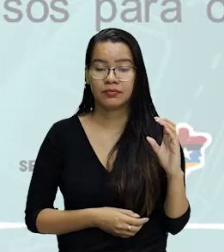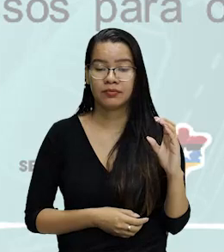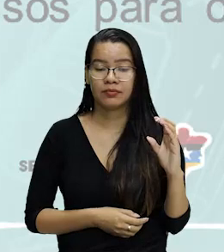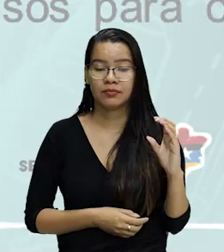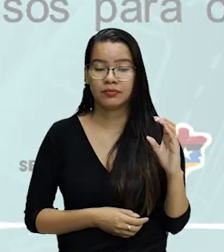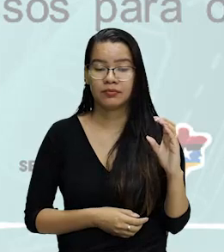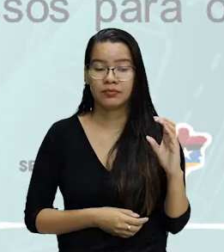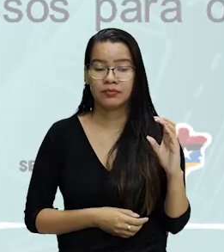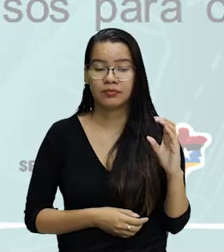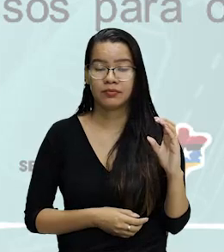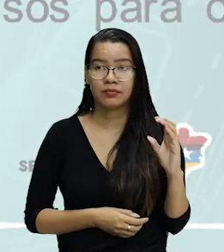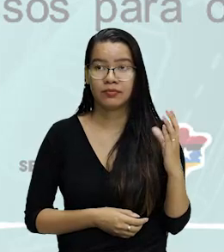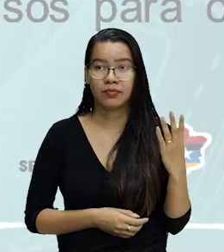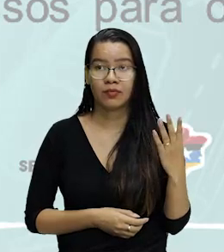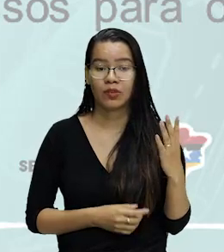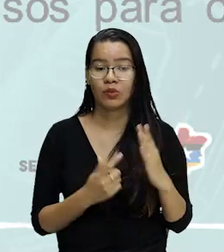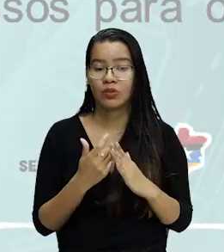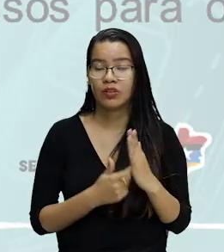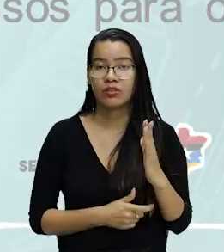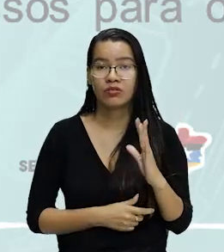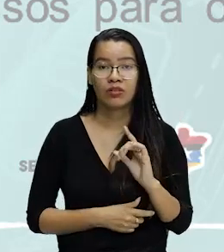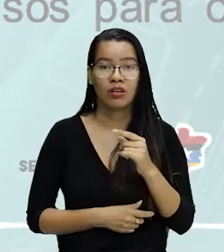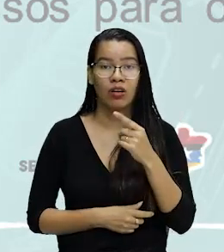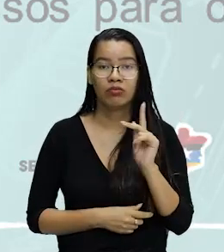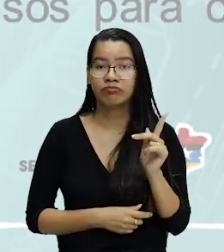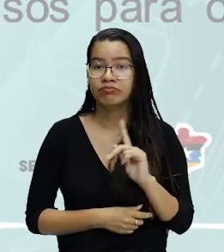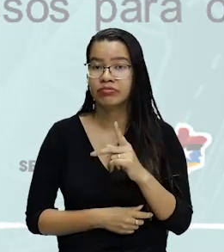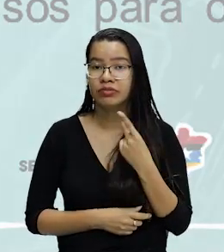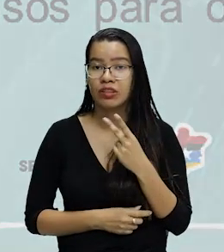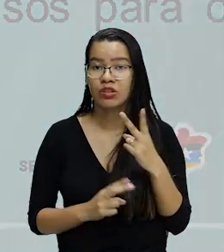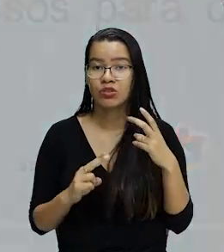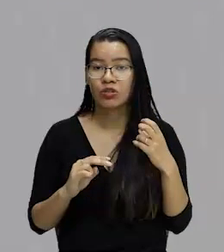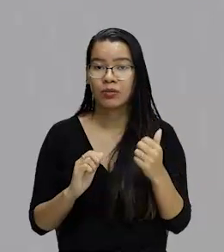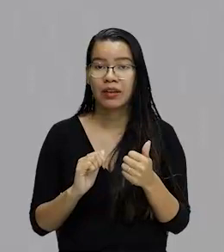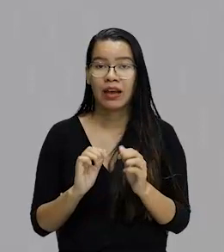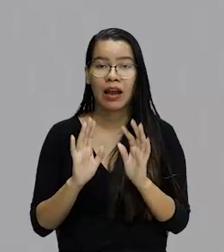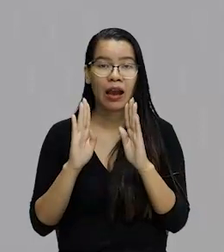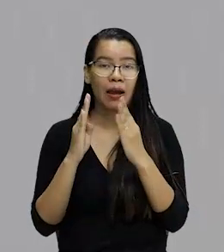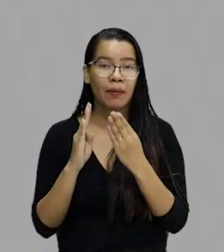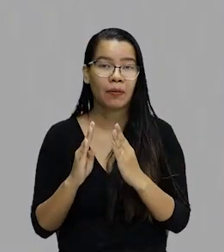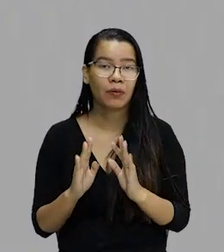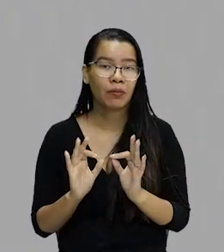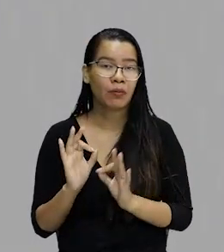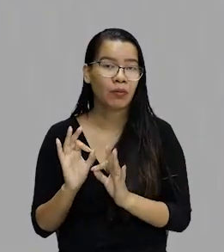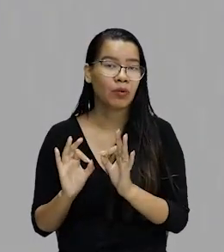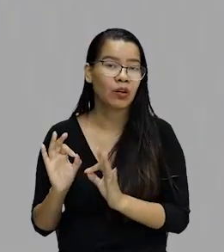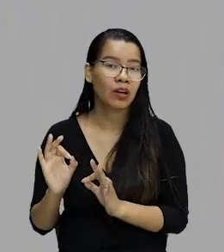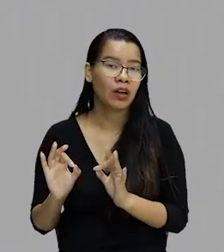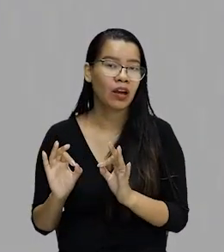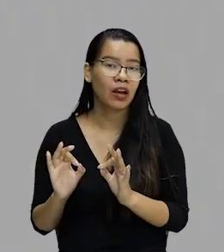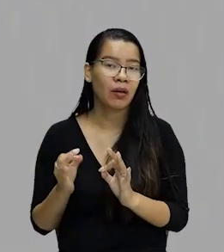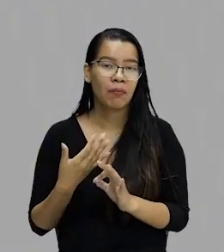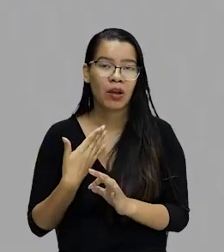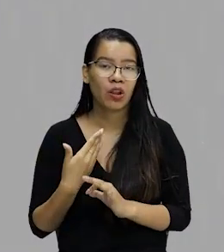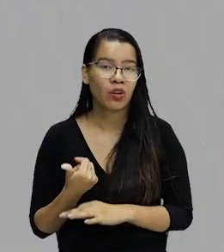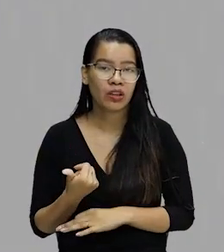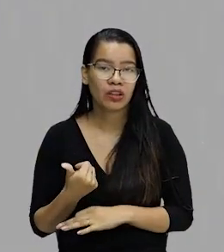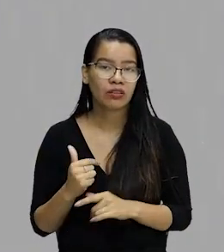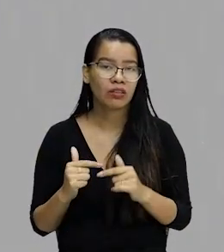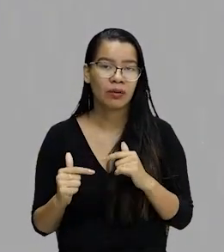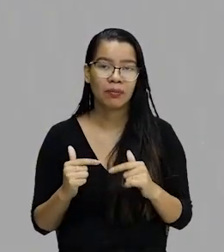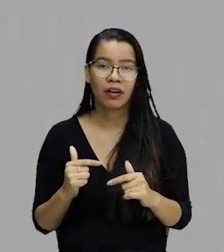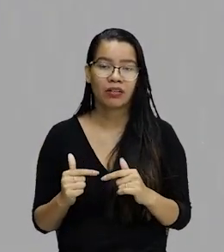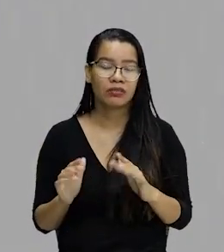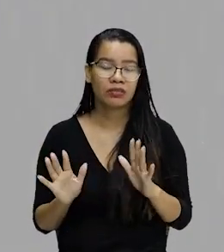pela qualificação profissional. O texto não fala sobre aprimoramento do processo de trabalho terceirizado. Tá?